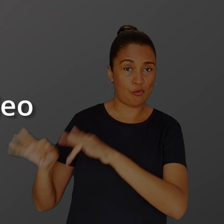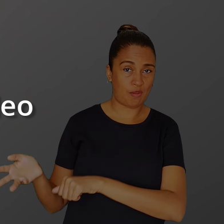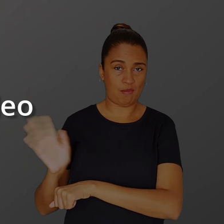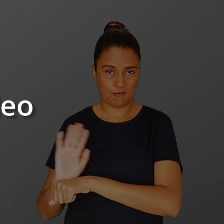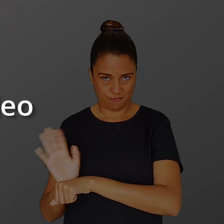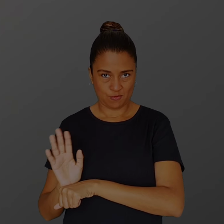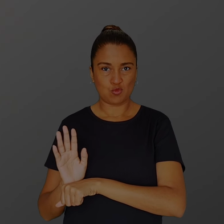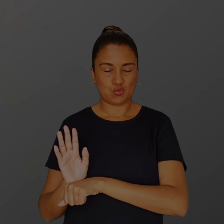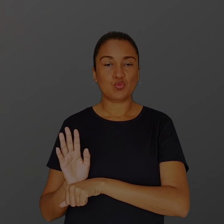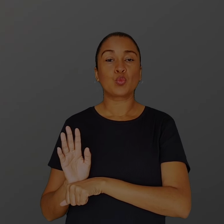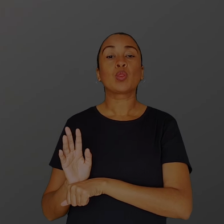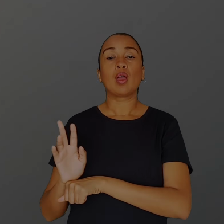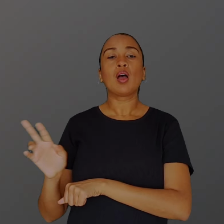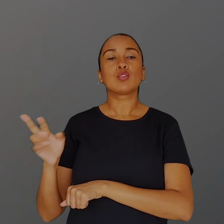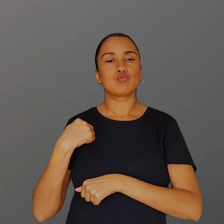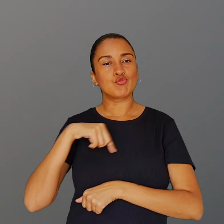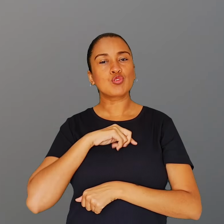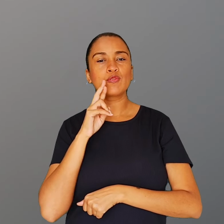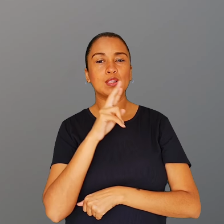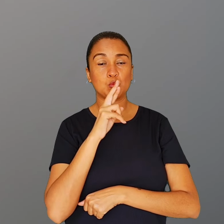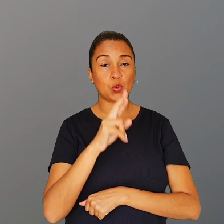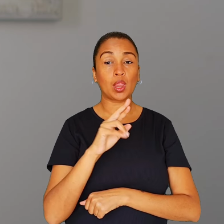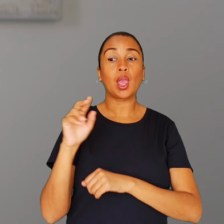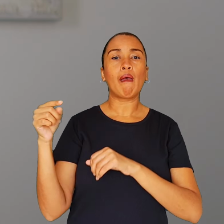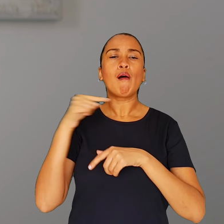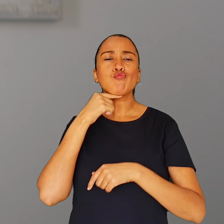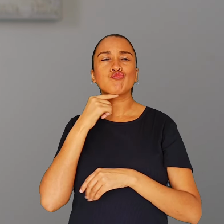de cada vídeo umas perguntinhas do pessoal.